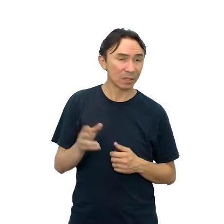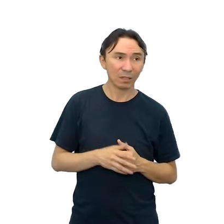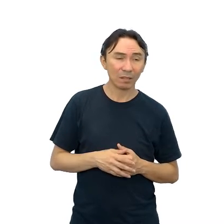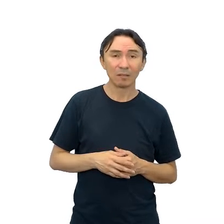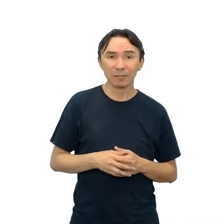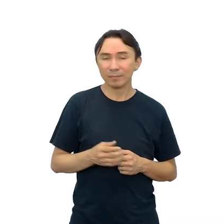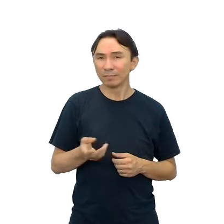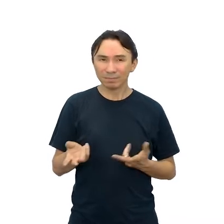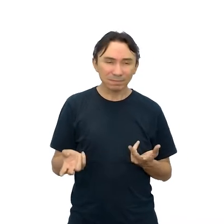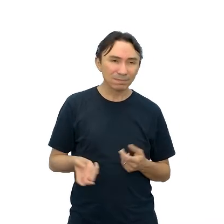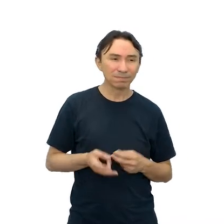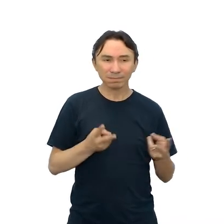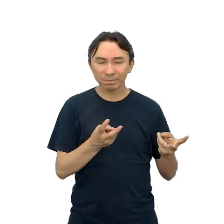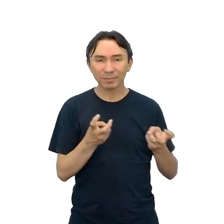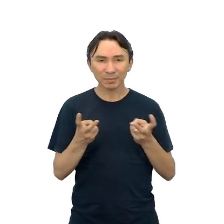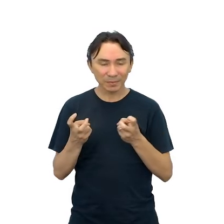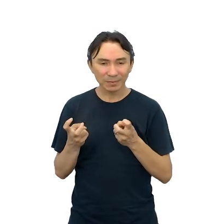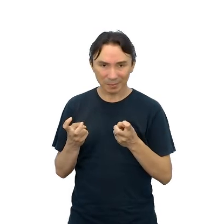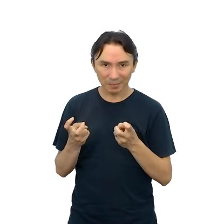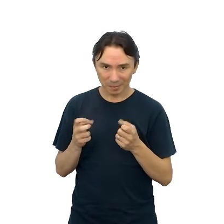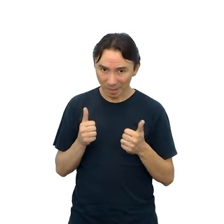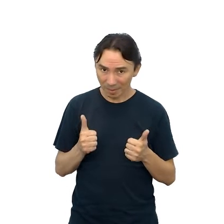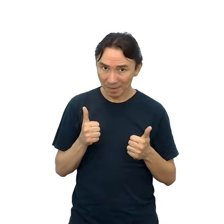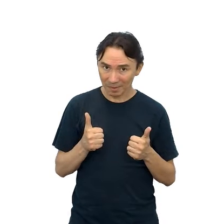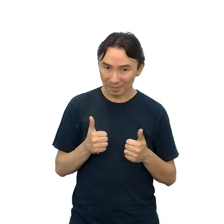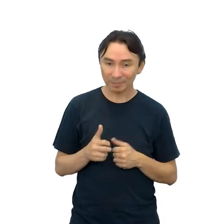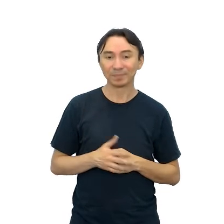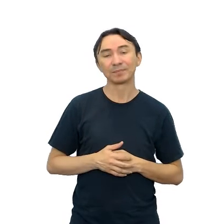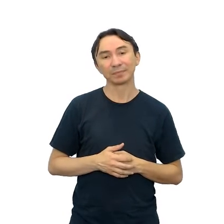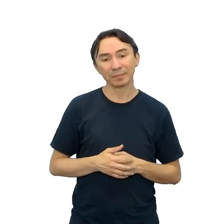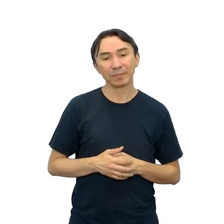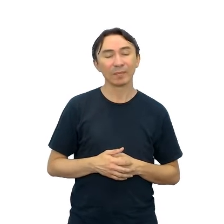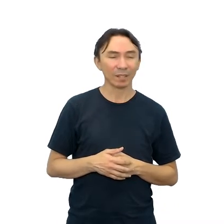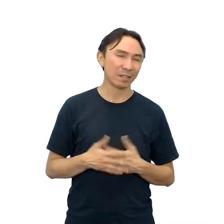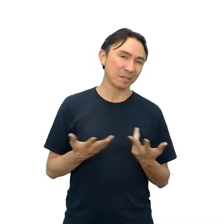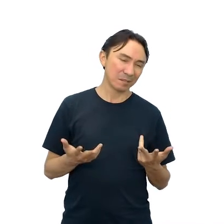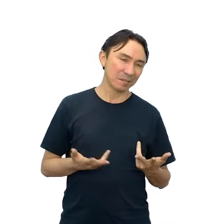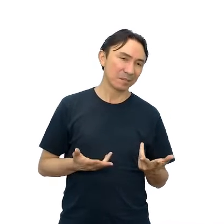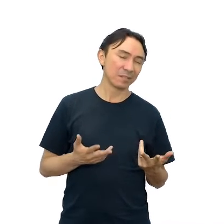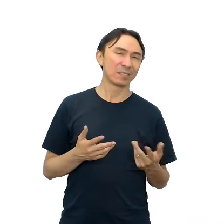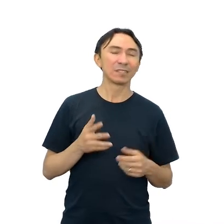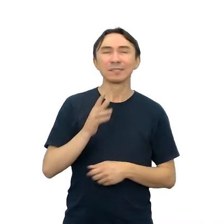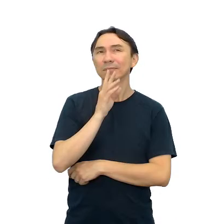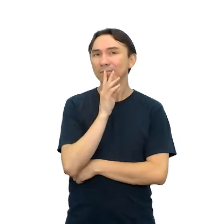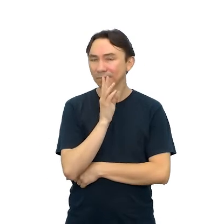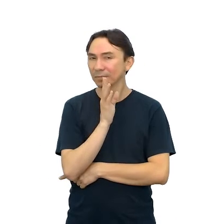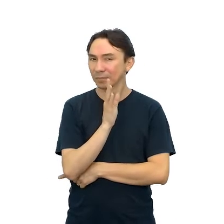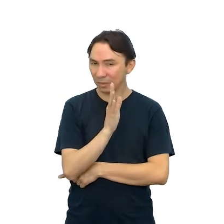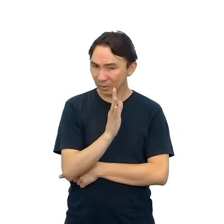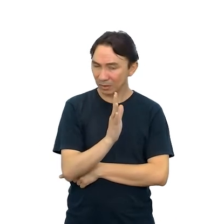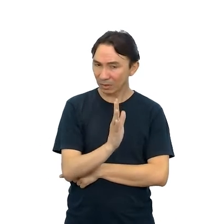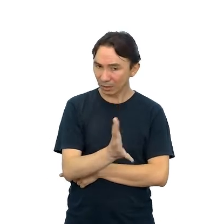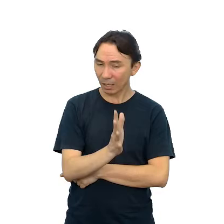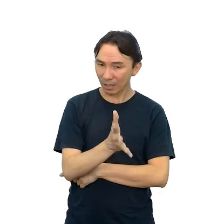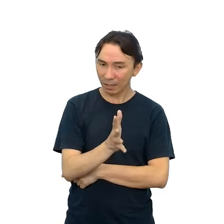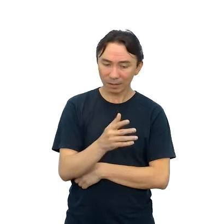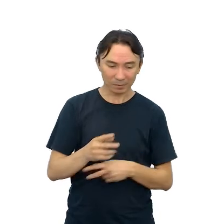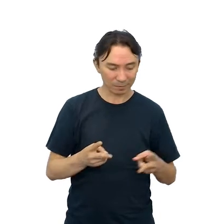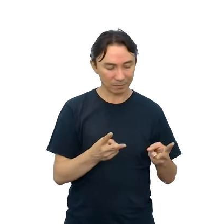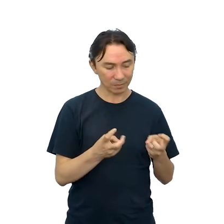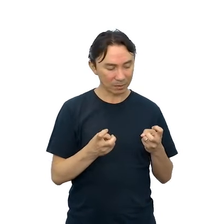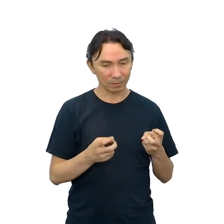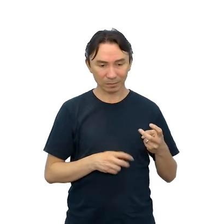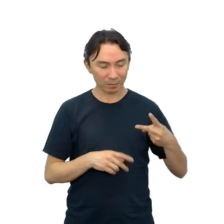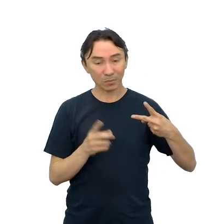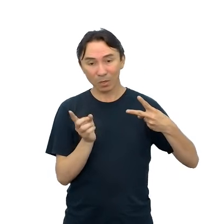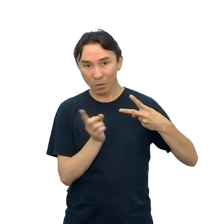da melhor forma possível. Bom, partindo para o princípio, né, da